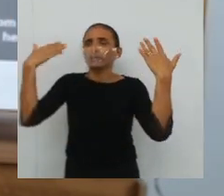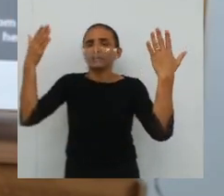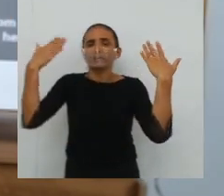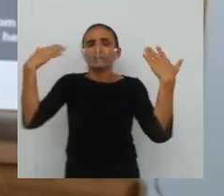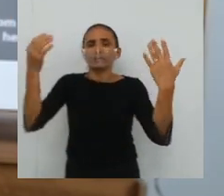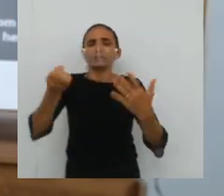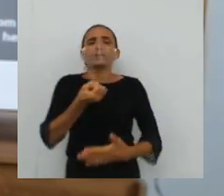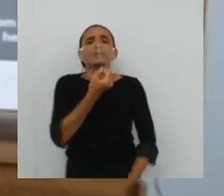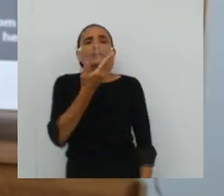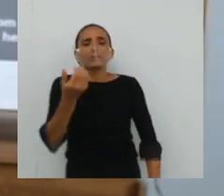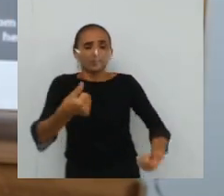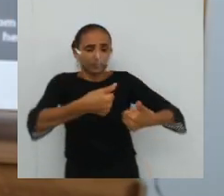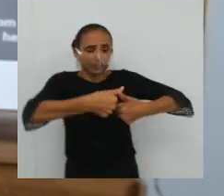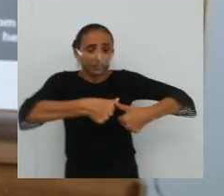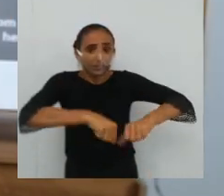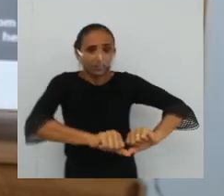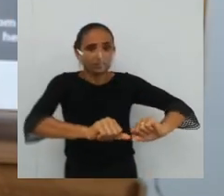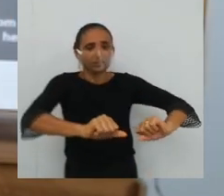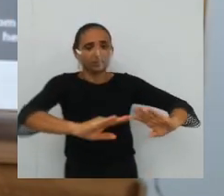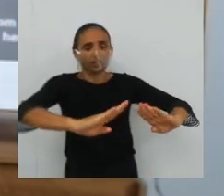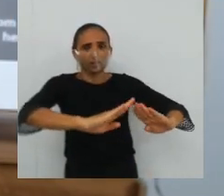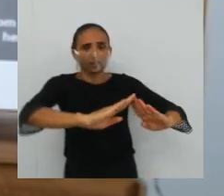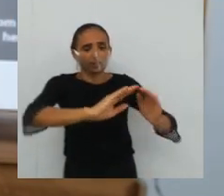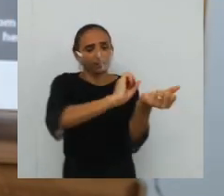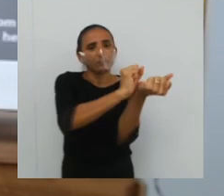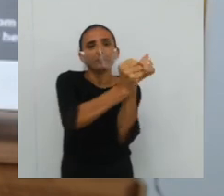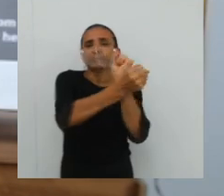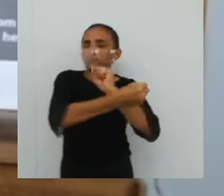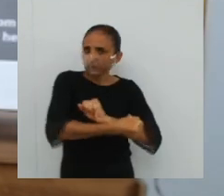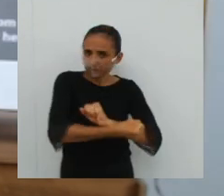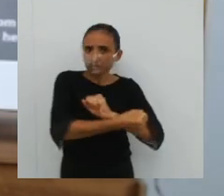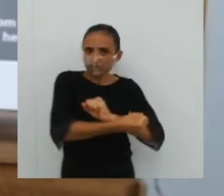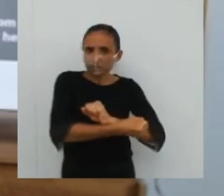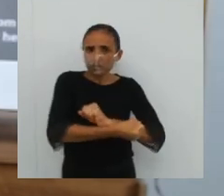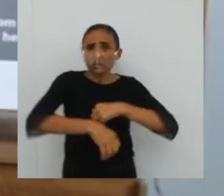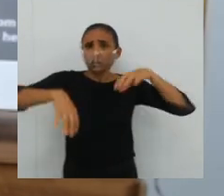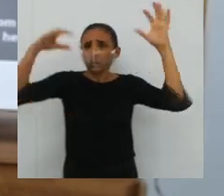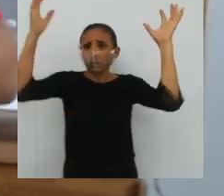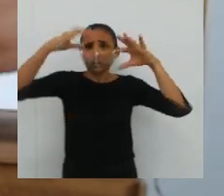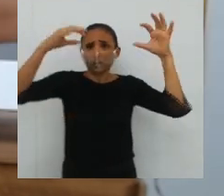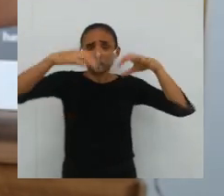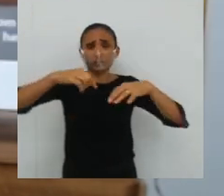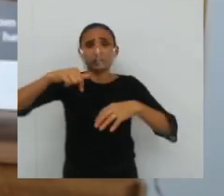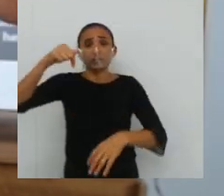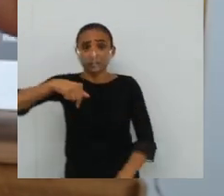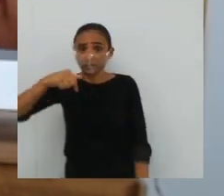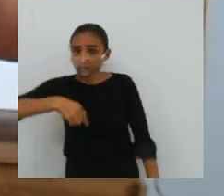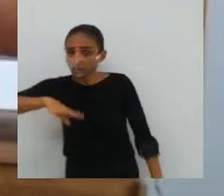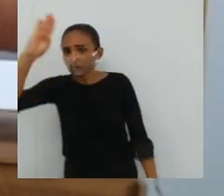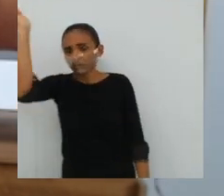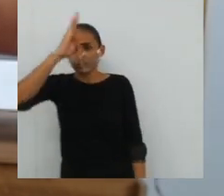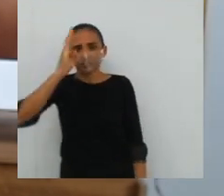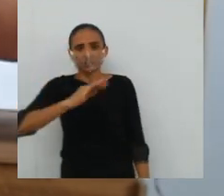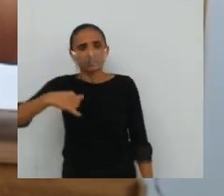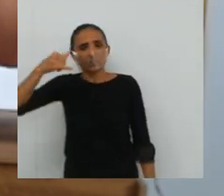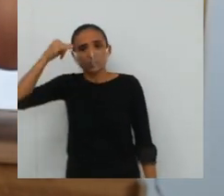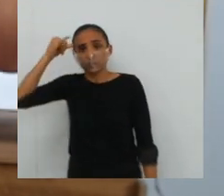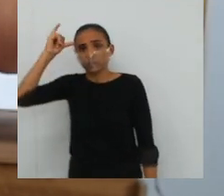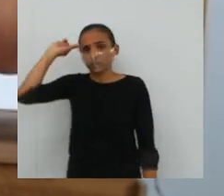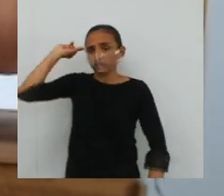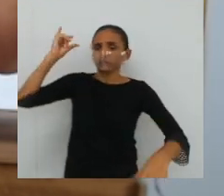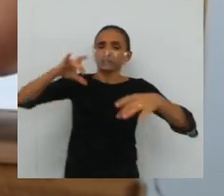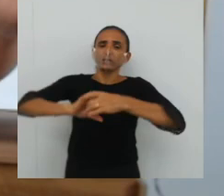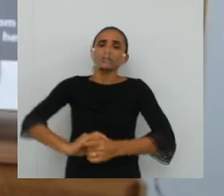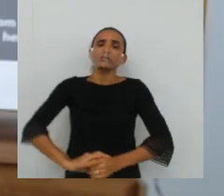Então o gado tem que ficar confinado, principalmente no inverno. No Brasil, não. No Brasil, o gado fica solto, virado no